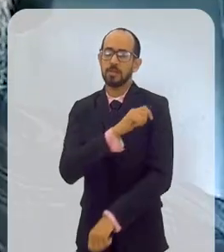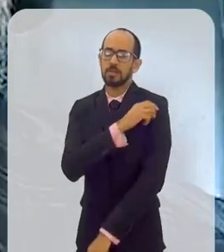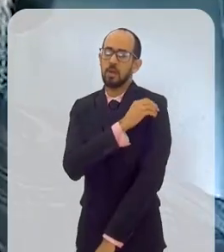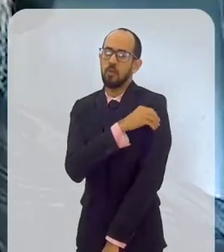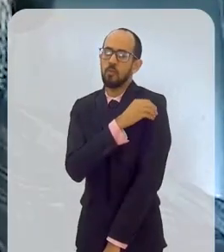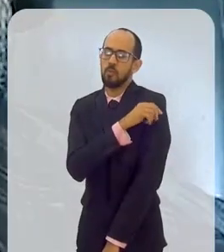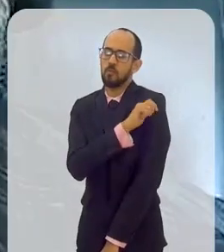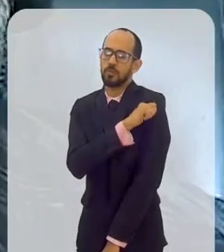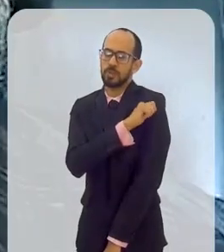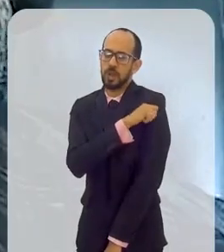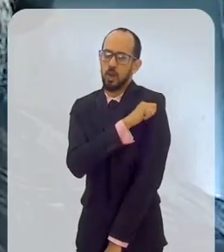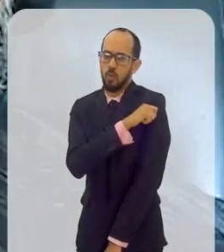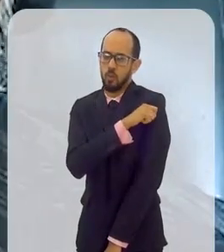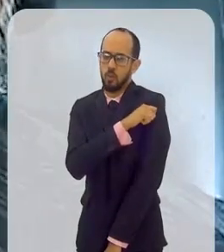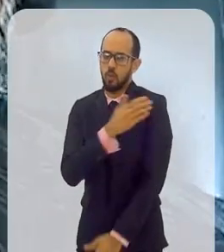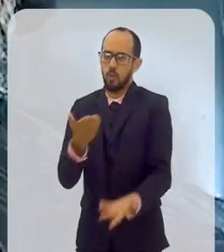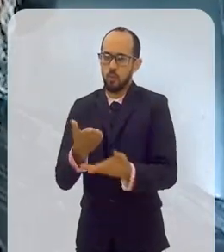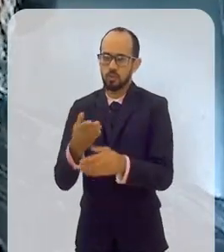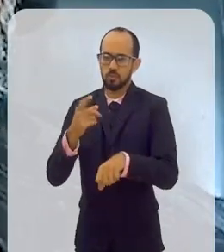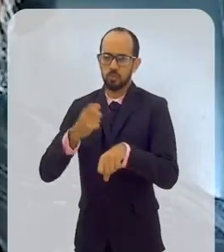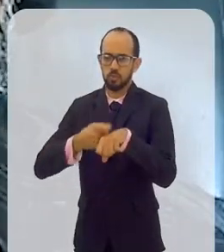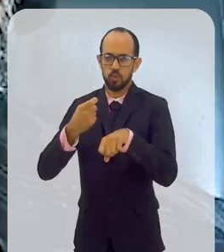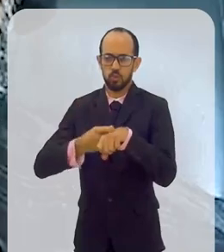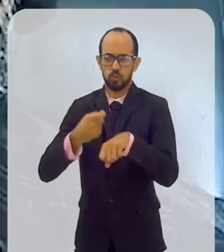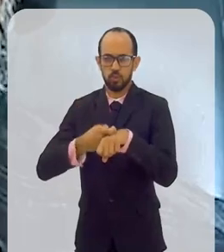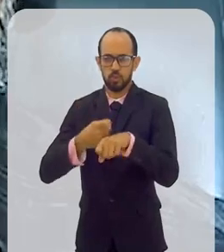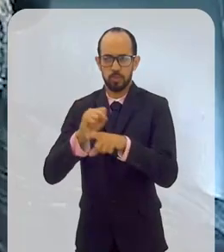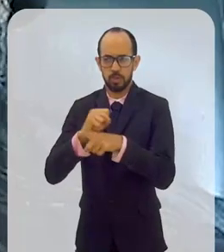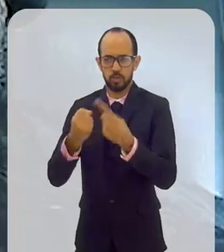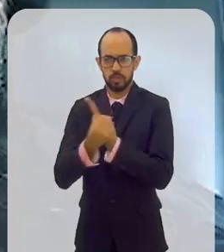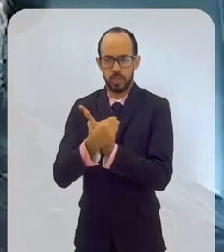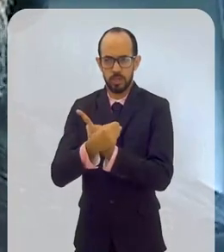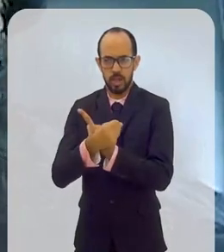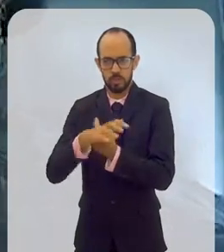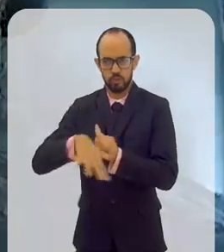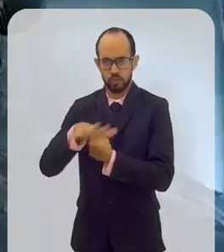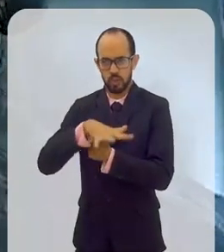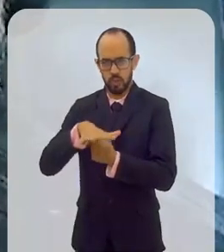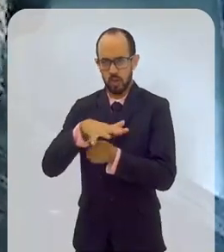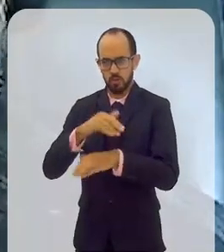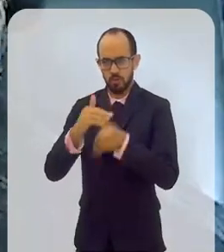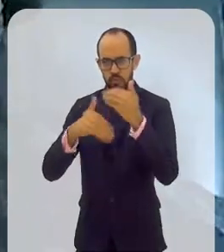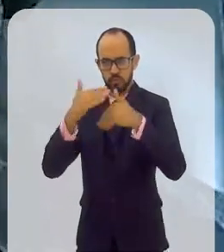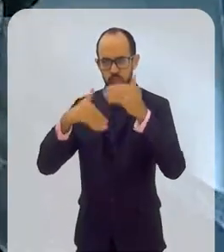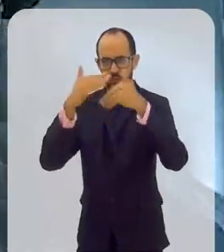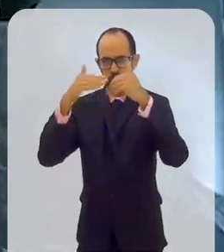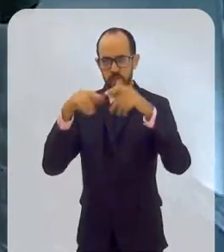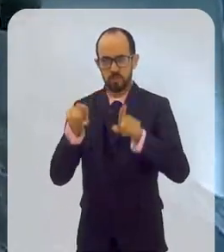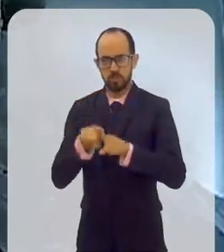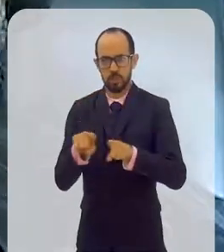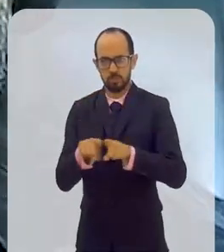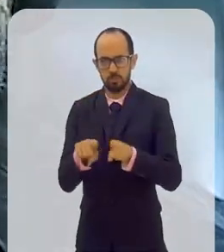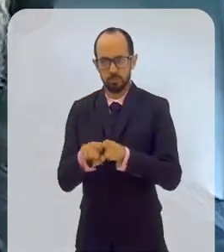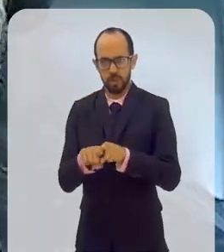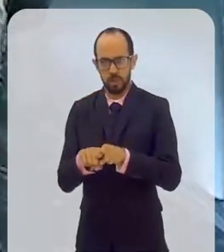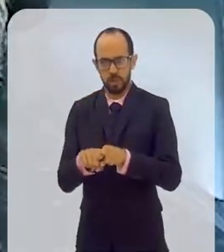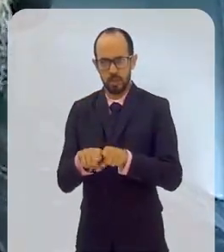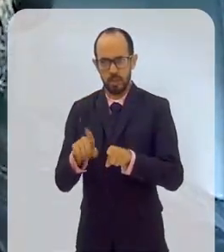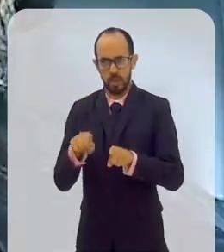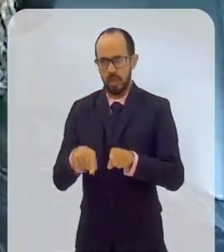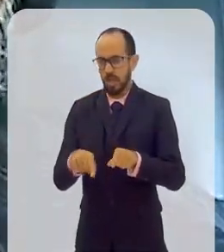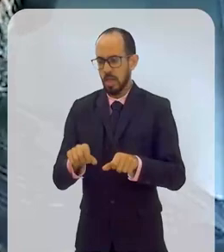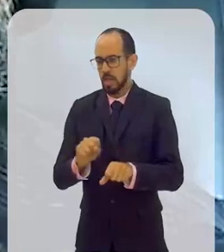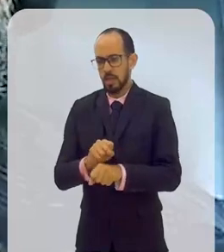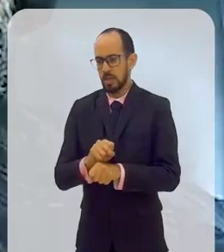um regime de recuperação muito duro para a sociedade como um todo e para o desenvolvimento mesmo das indústrias. Ele